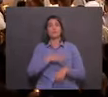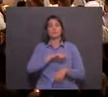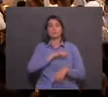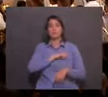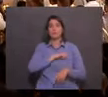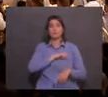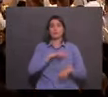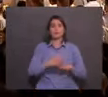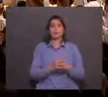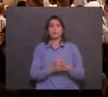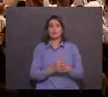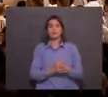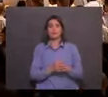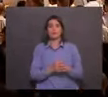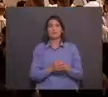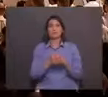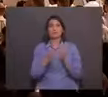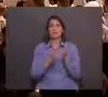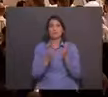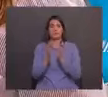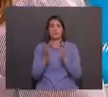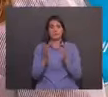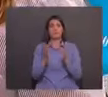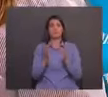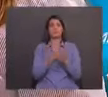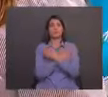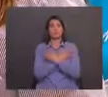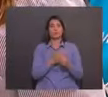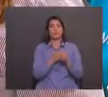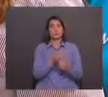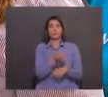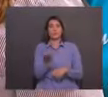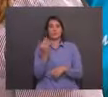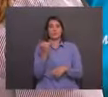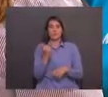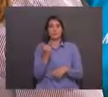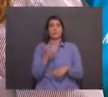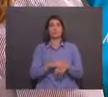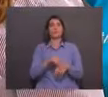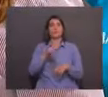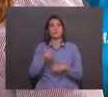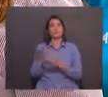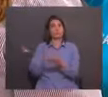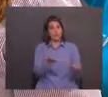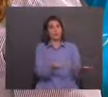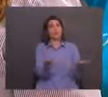allí. Jesús y sus discípulos estaban también invitados a la